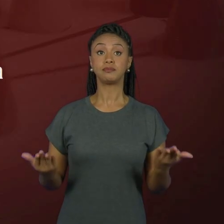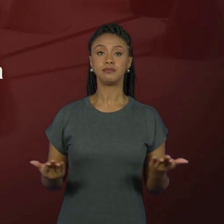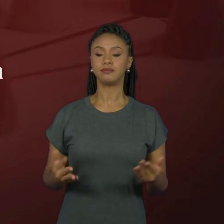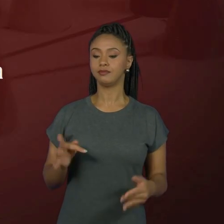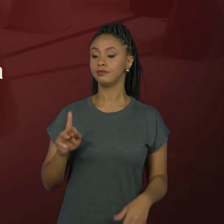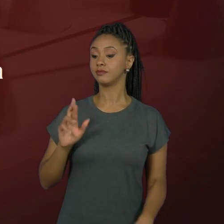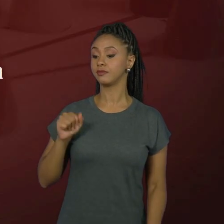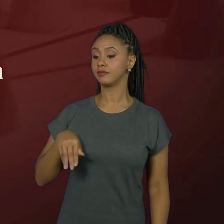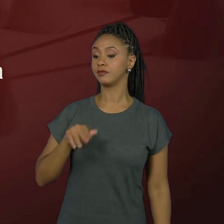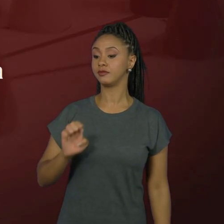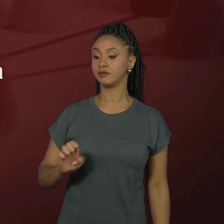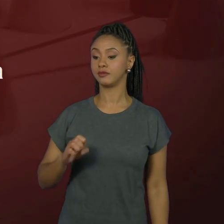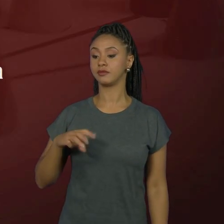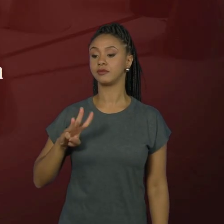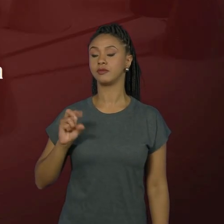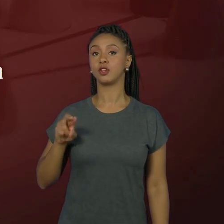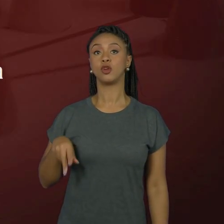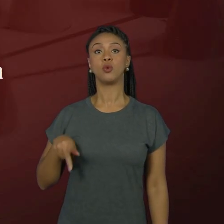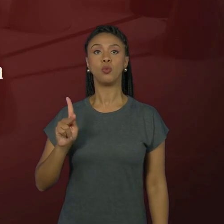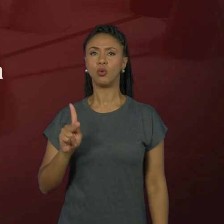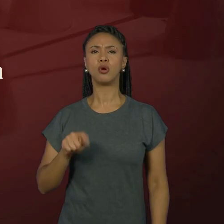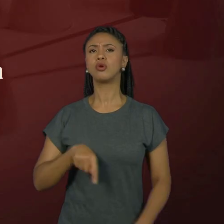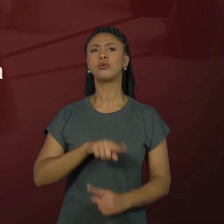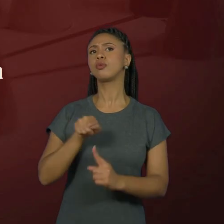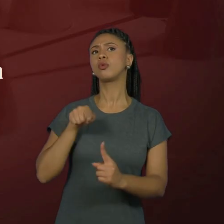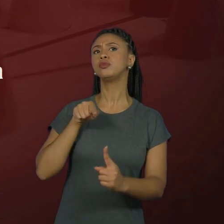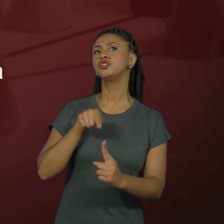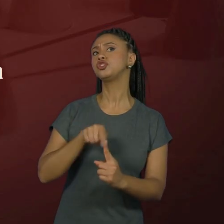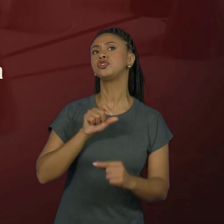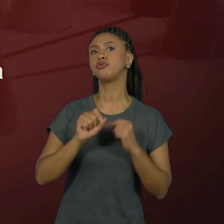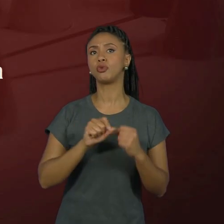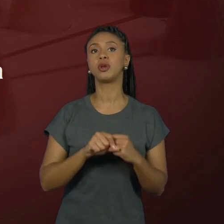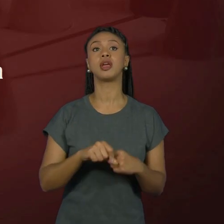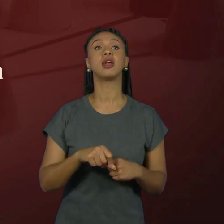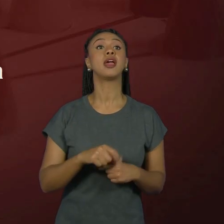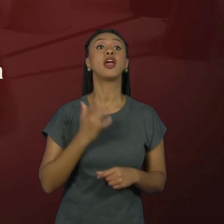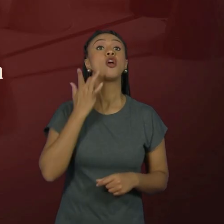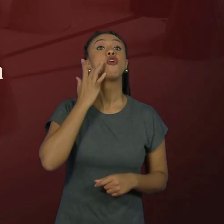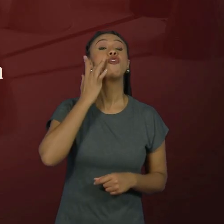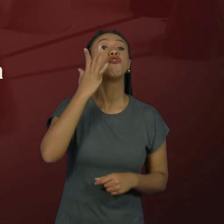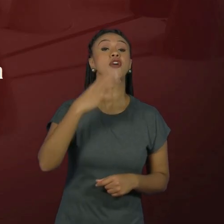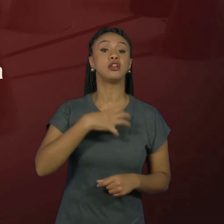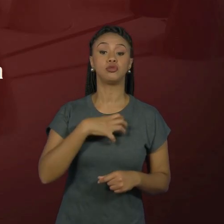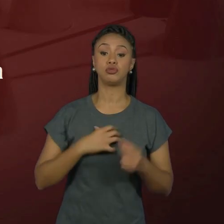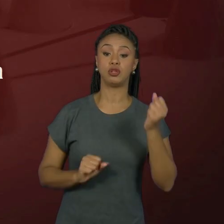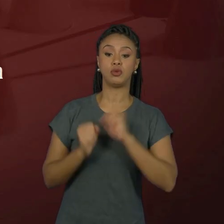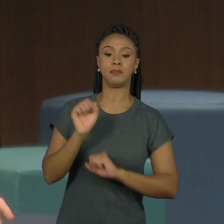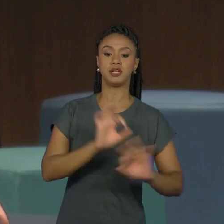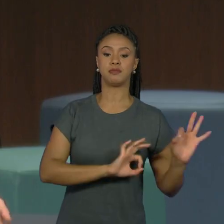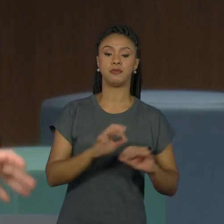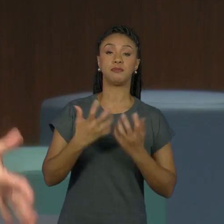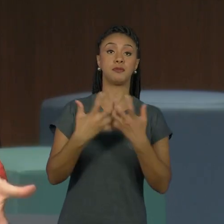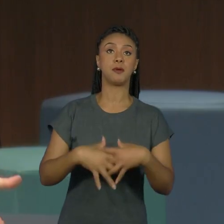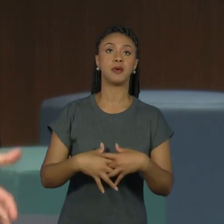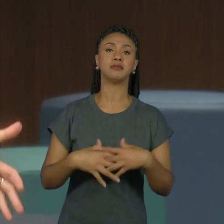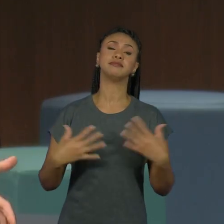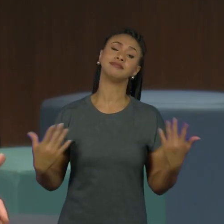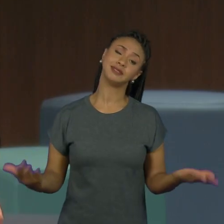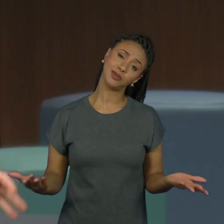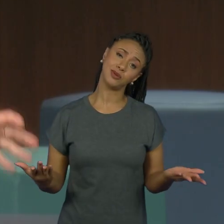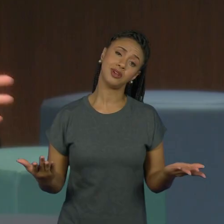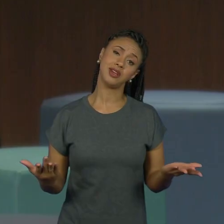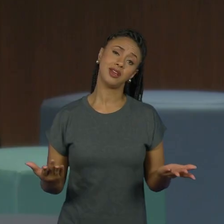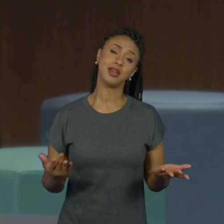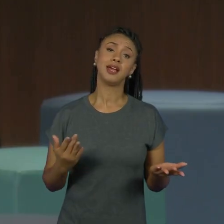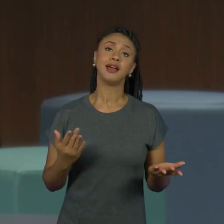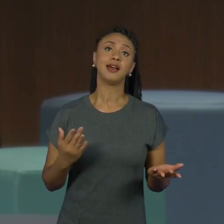uma importante missão de homogeneizar e facilitar o desenho de arquiteturas corporativas. Os frameworks são